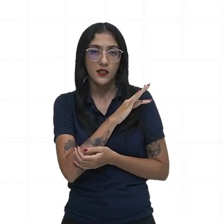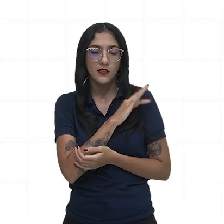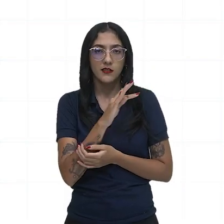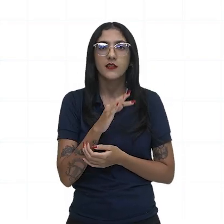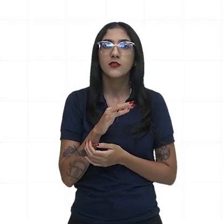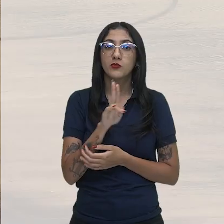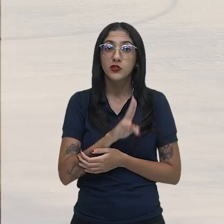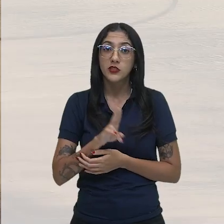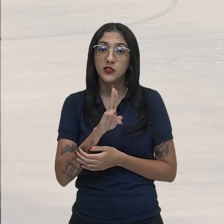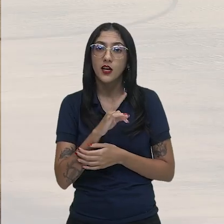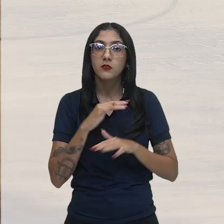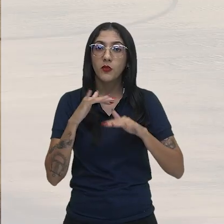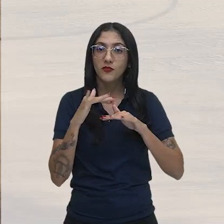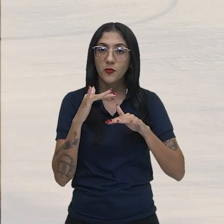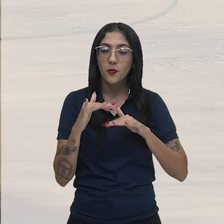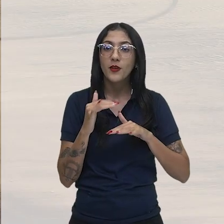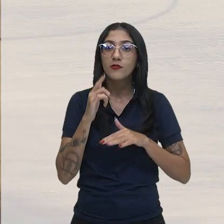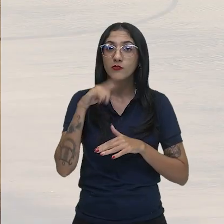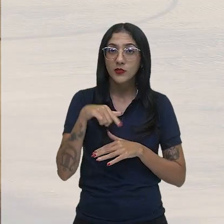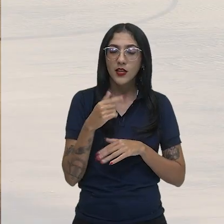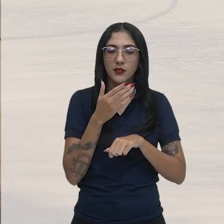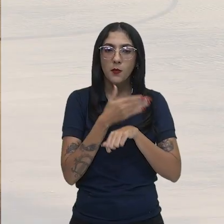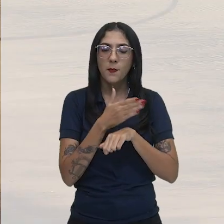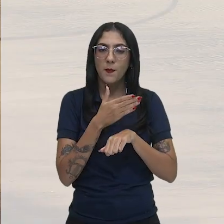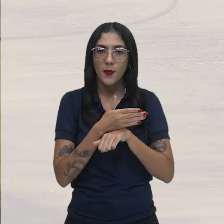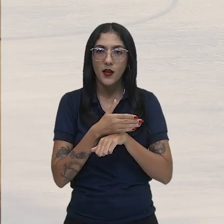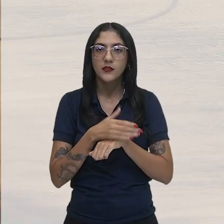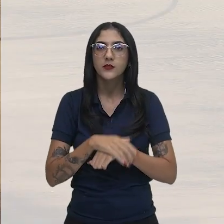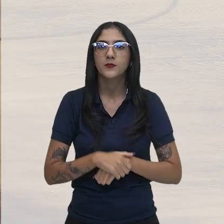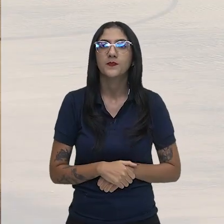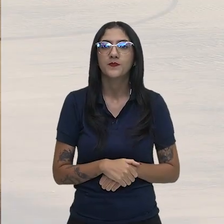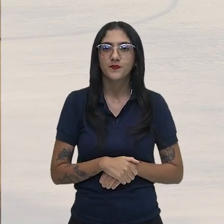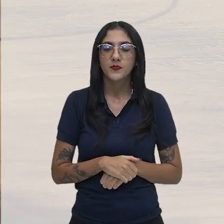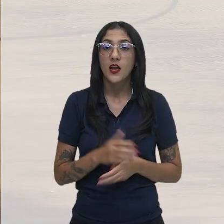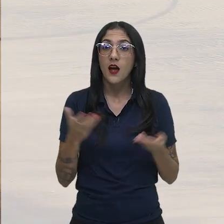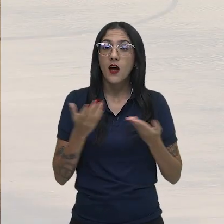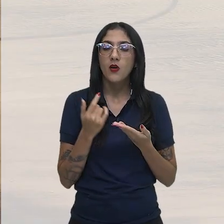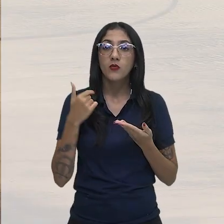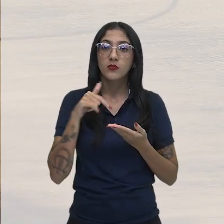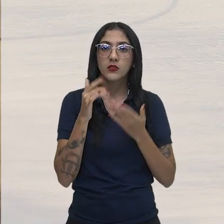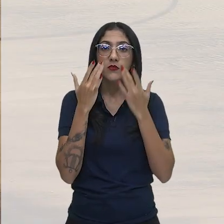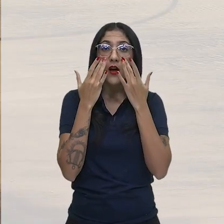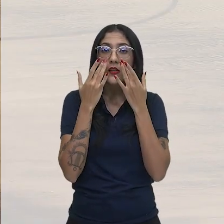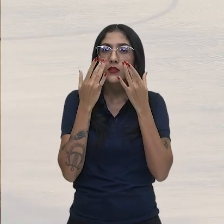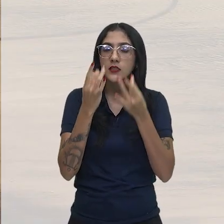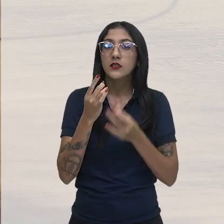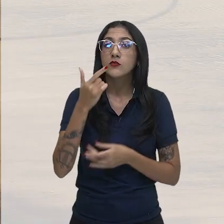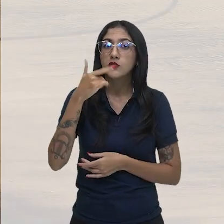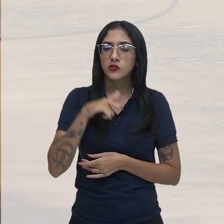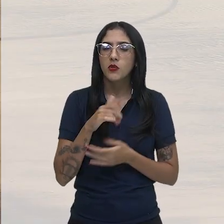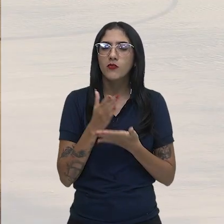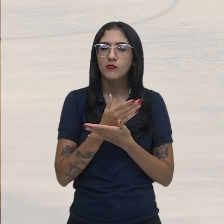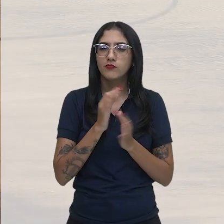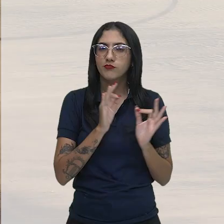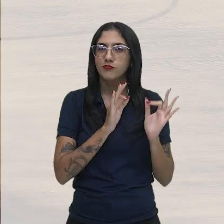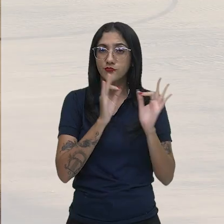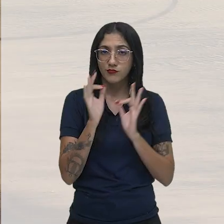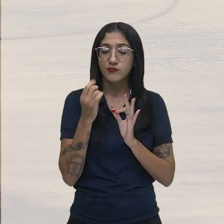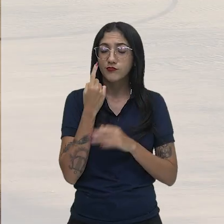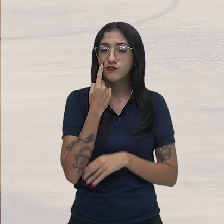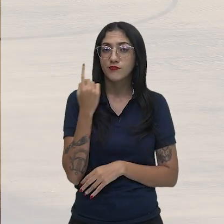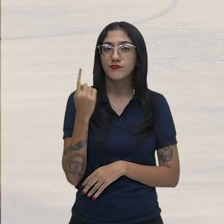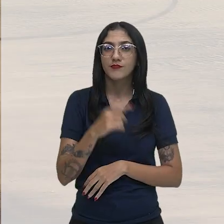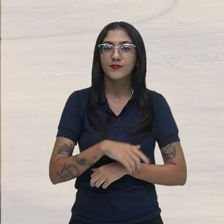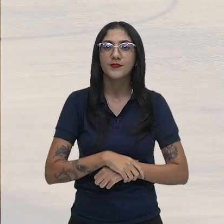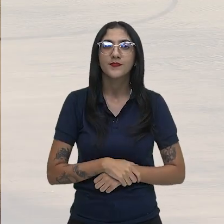dos golpes que podem ser utilizados na luta marajoara, eu quero que vocês acompanhem novamente alguns vídeos. Vamos ver